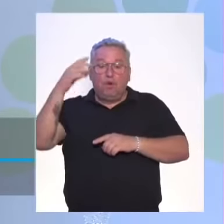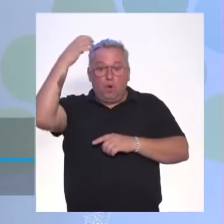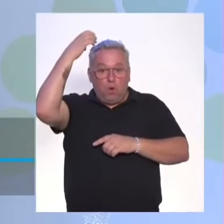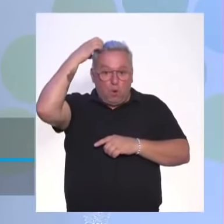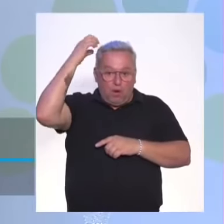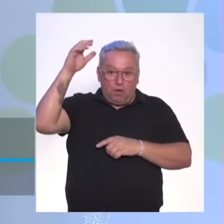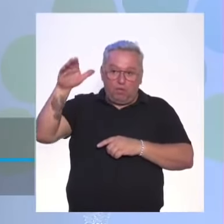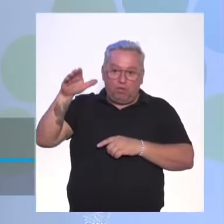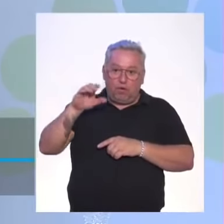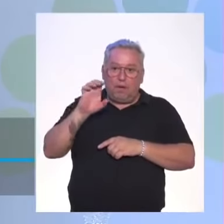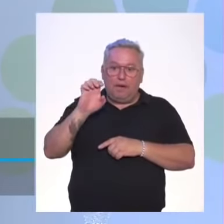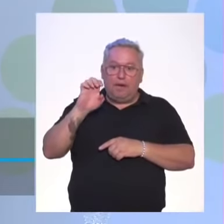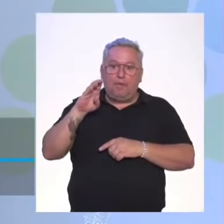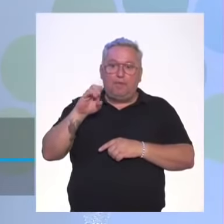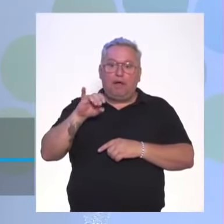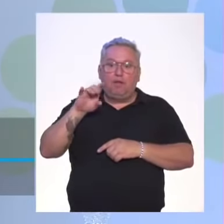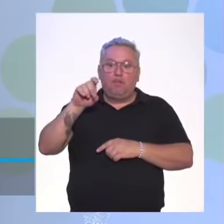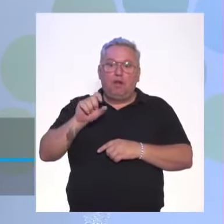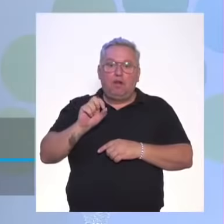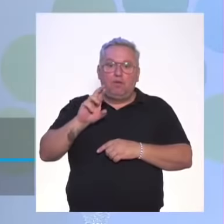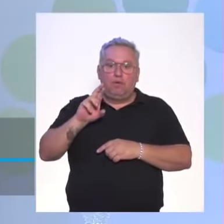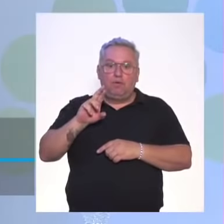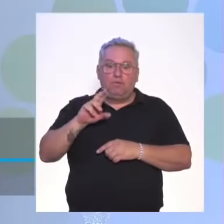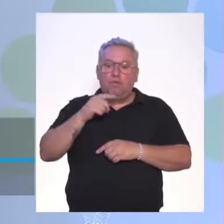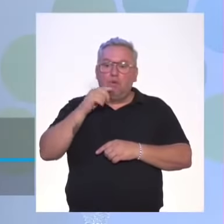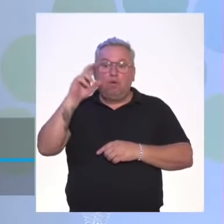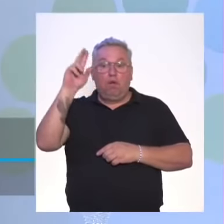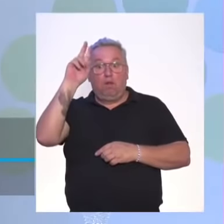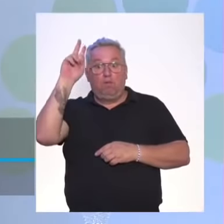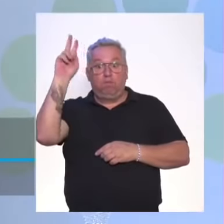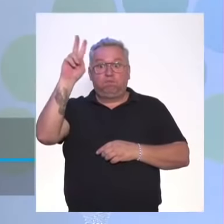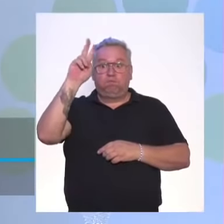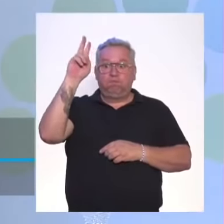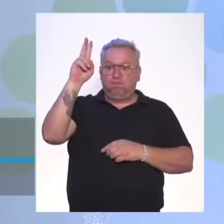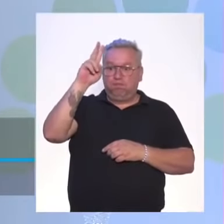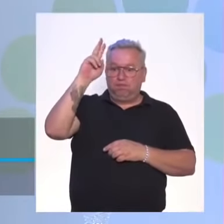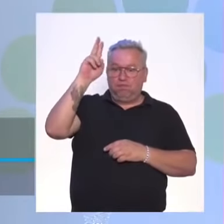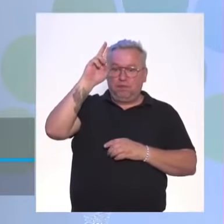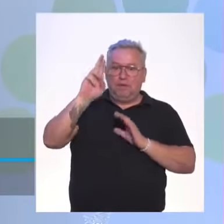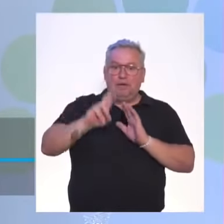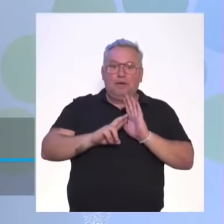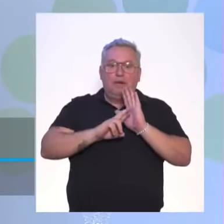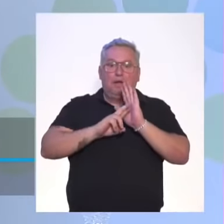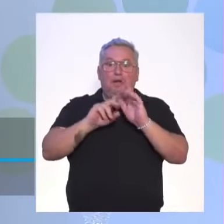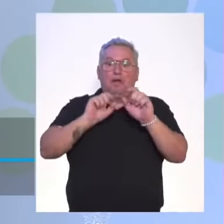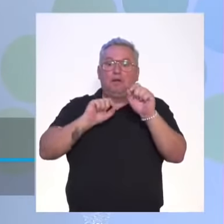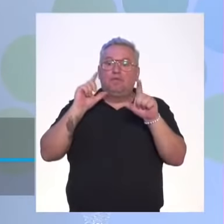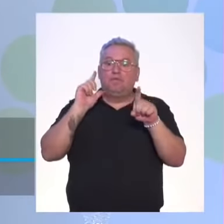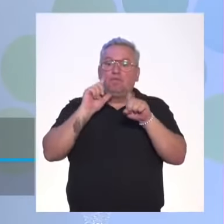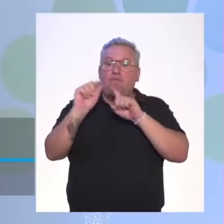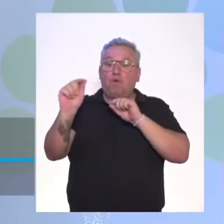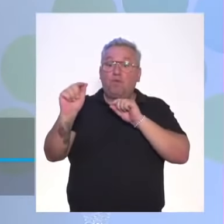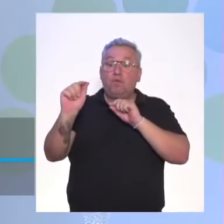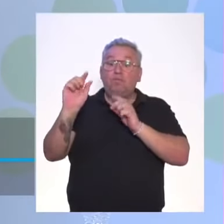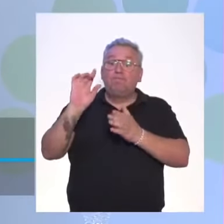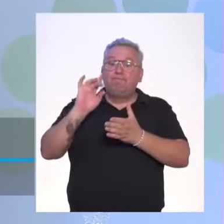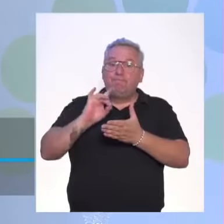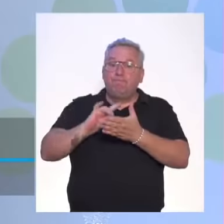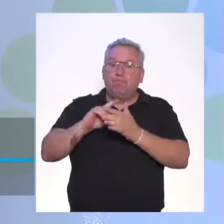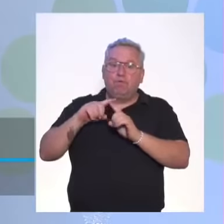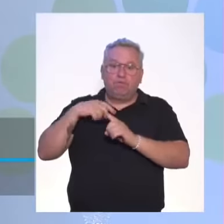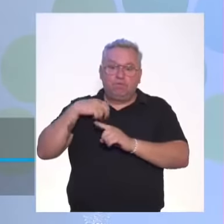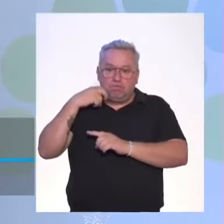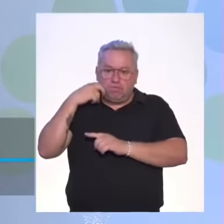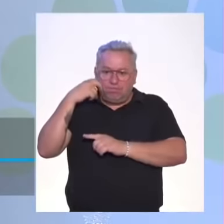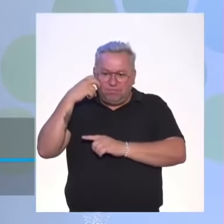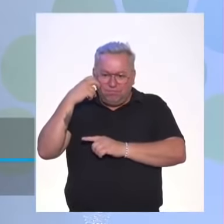Embaixador e o bêbado representa o personagem que foge da realidade por ter